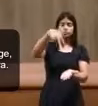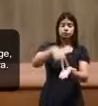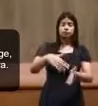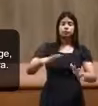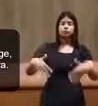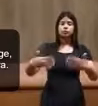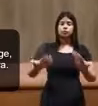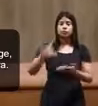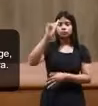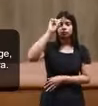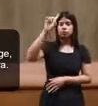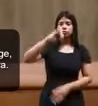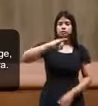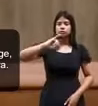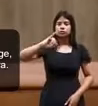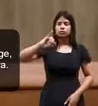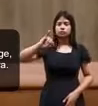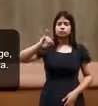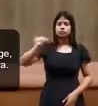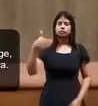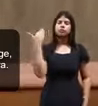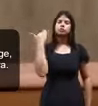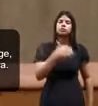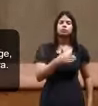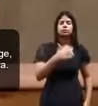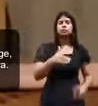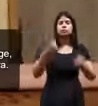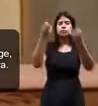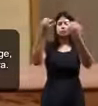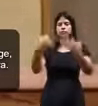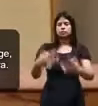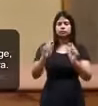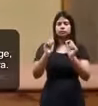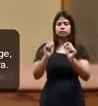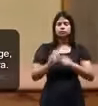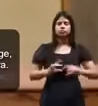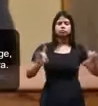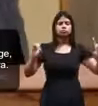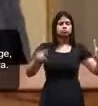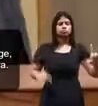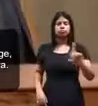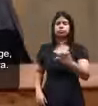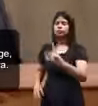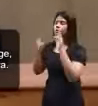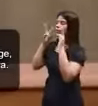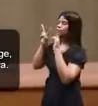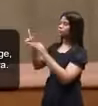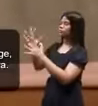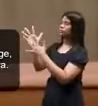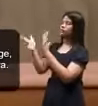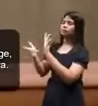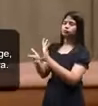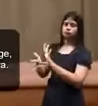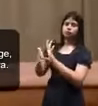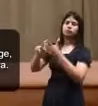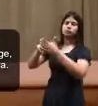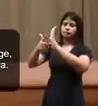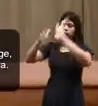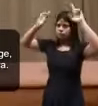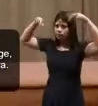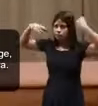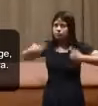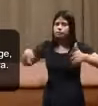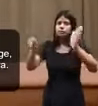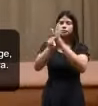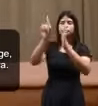foi um dia, João Batista 1:29 de João, ele ia passando e João disse: olha lá, o Cordeiro de Deus